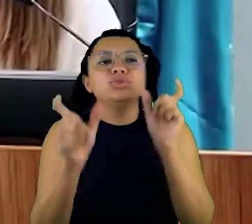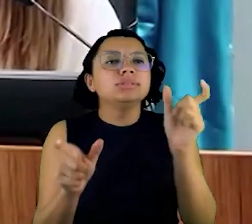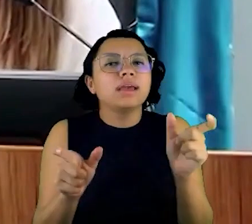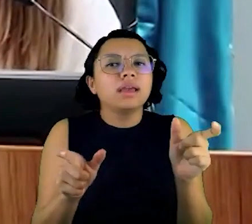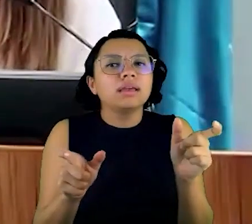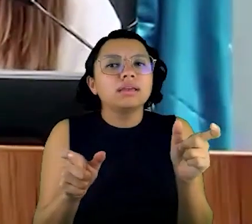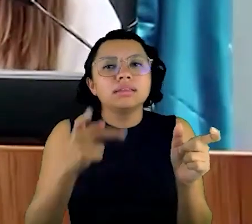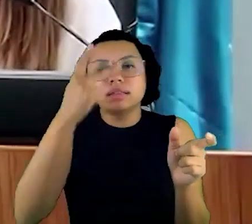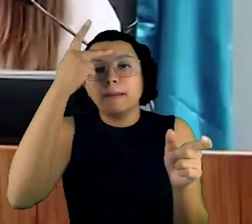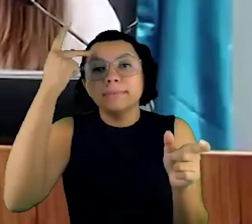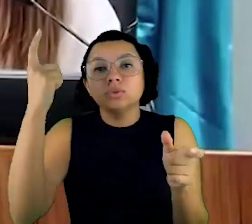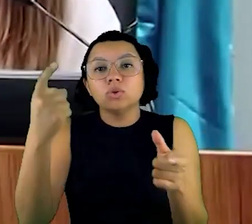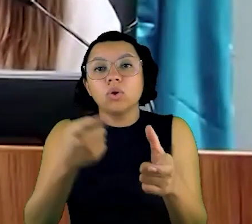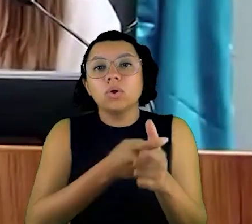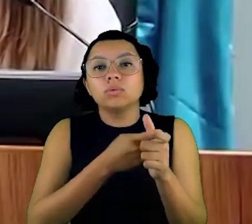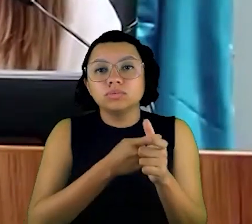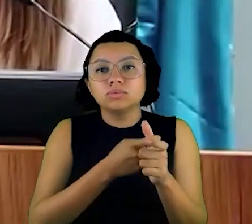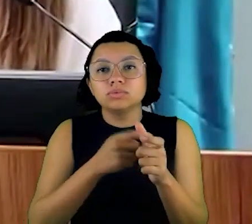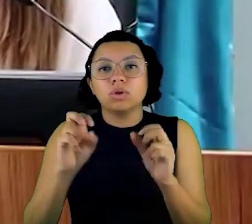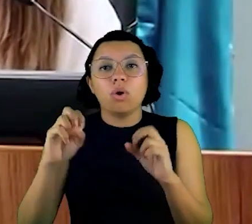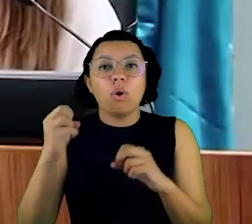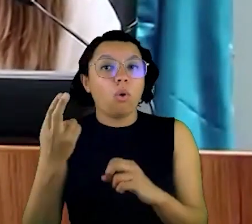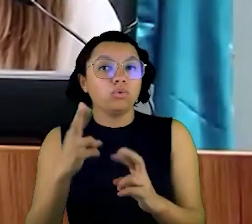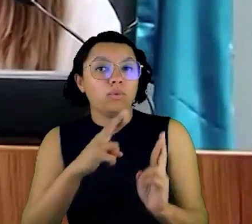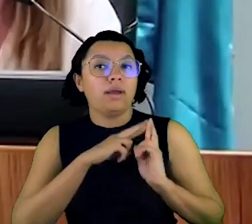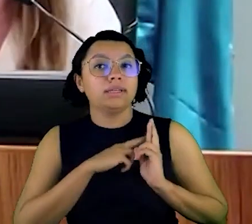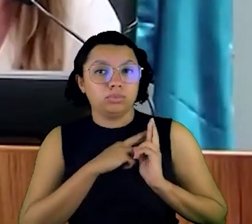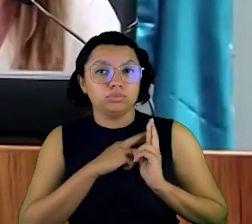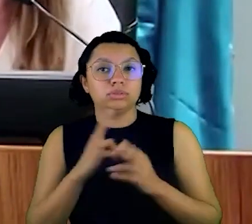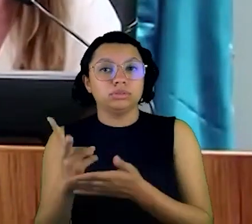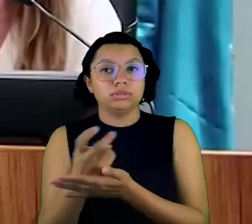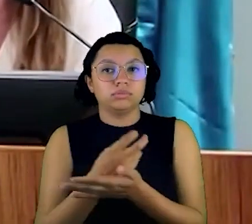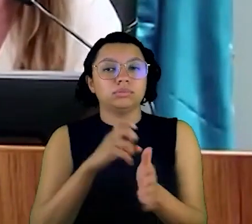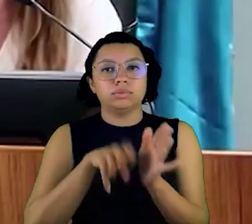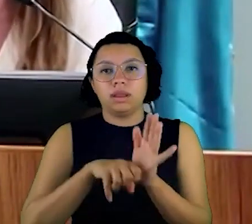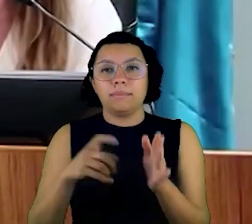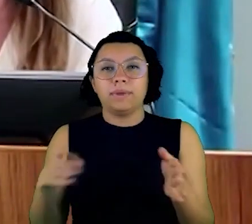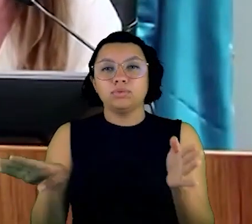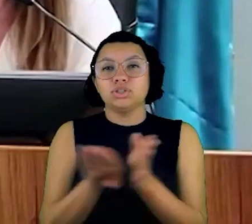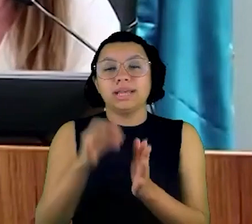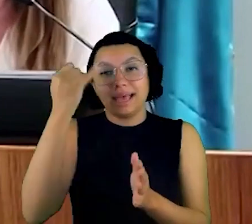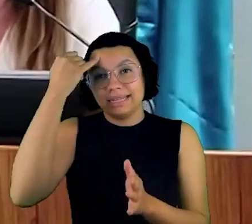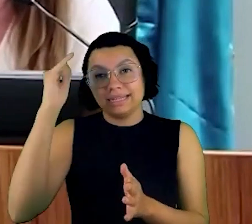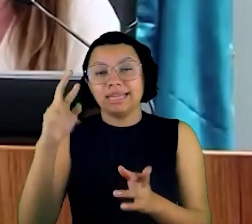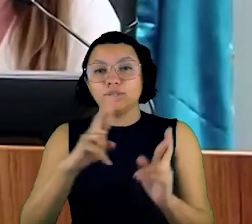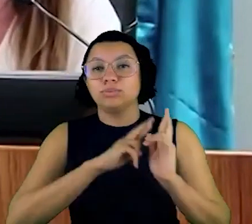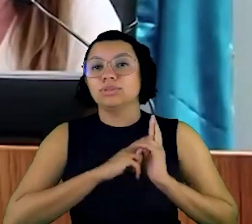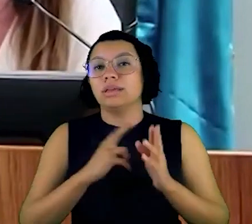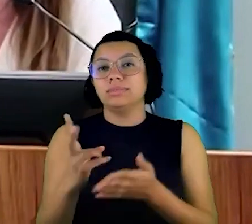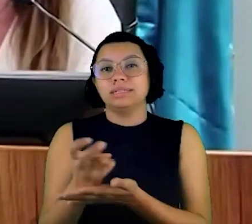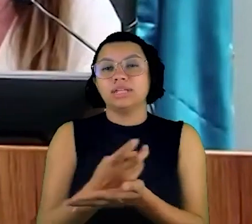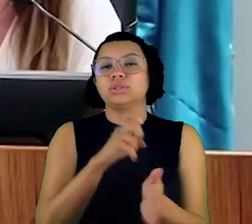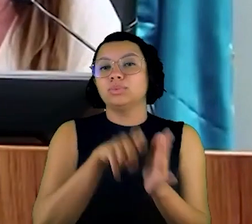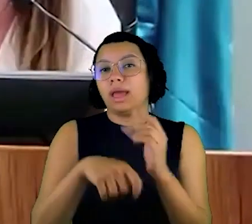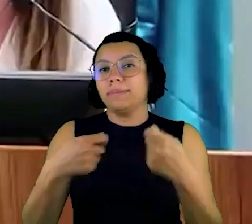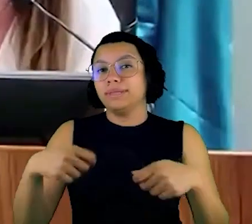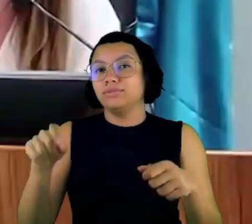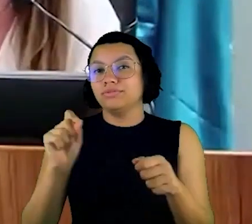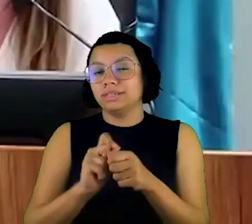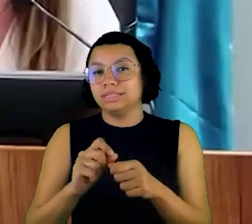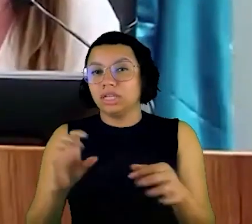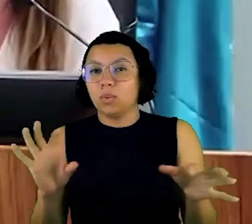pendente? Do contribuinte ou do responsável tributário? Para eu chegar na ideia de responsabilidade tributária, eu preciso fazer